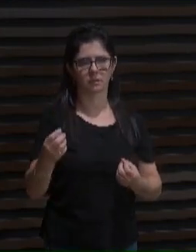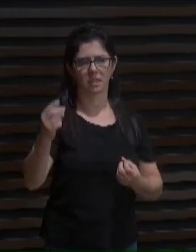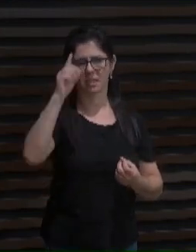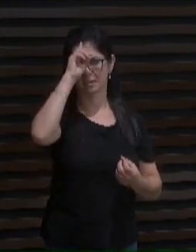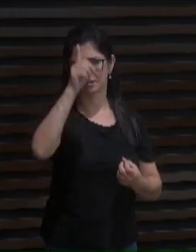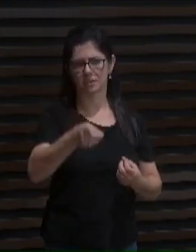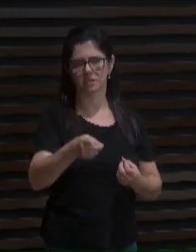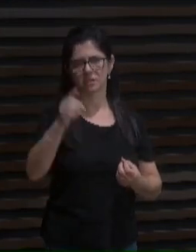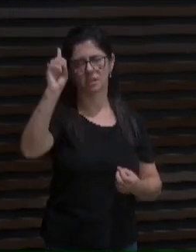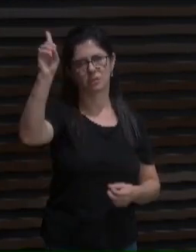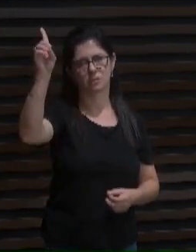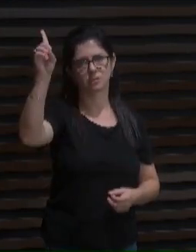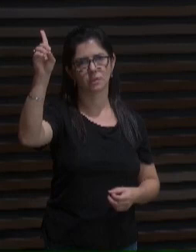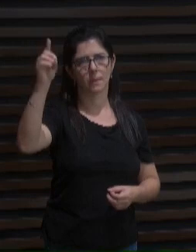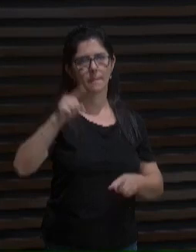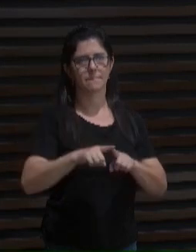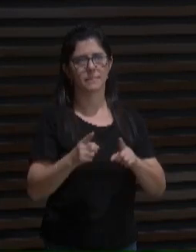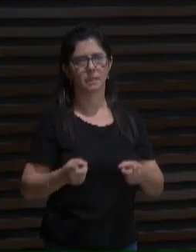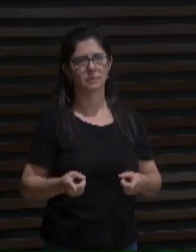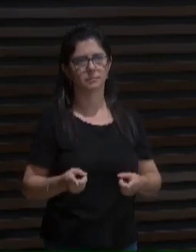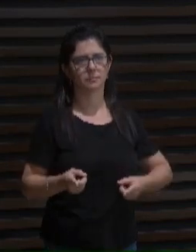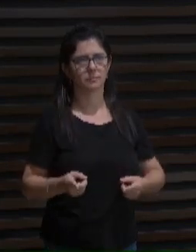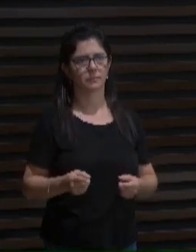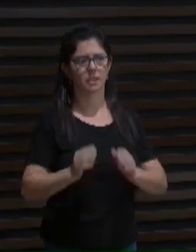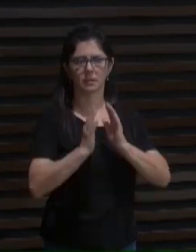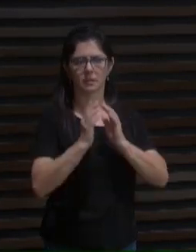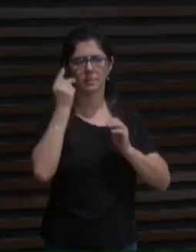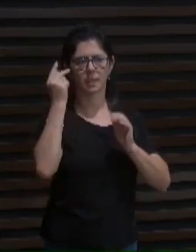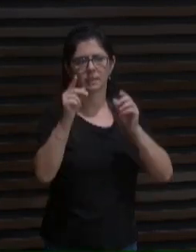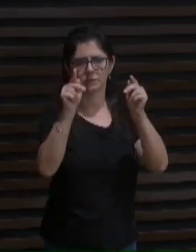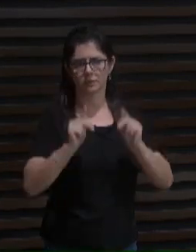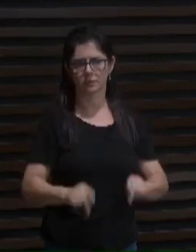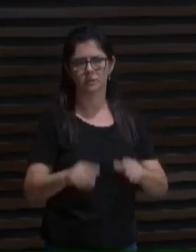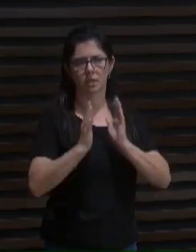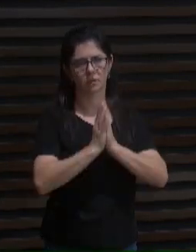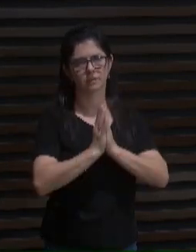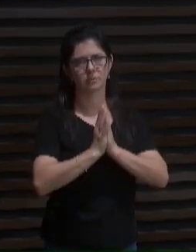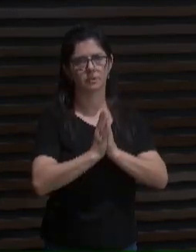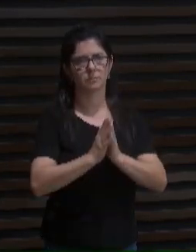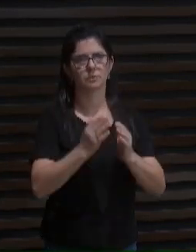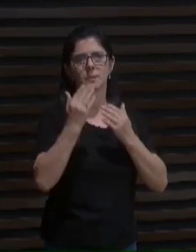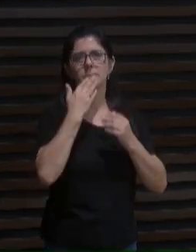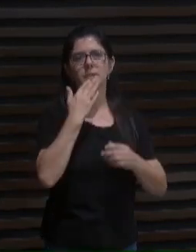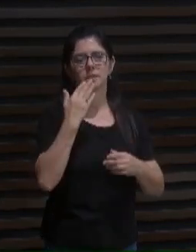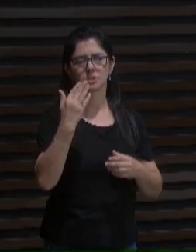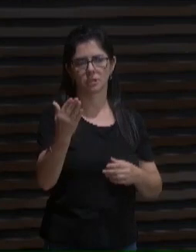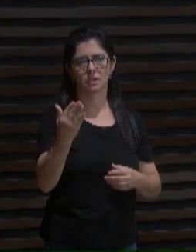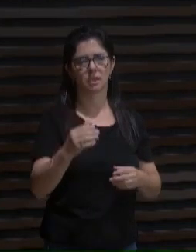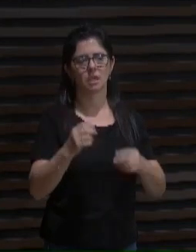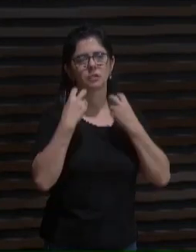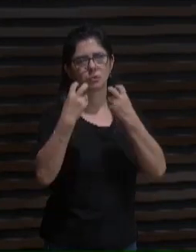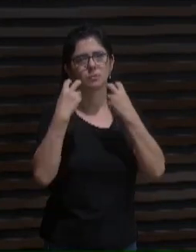o próprio Deus. Na oração podemos pedir, suplicar, interceder pelos outros